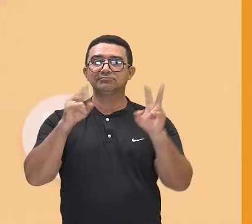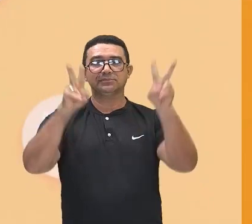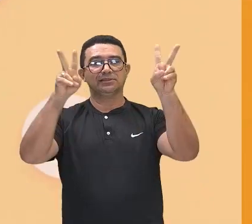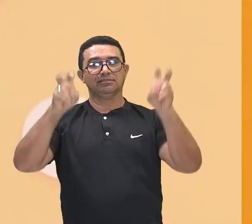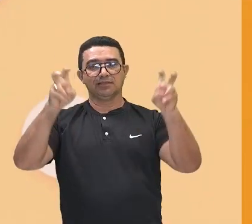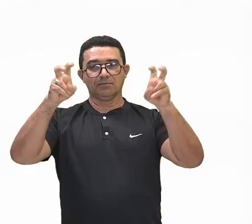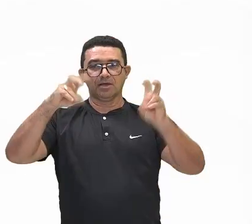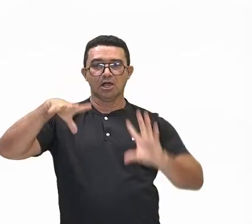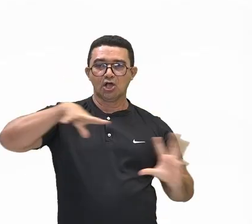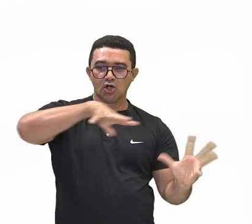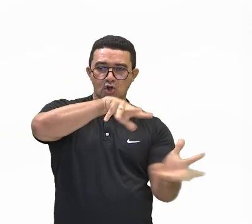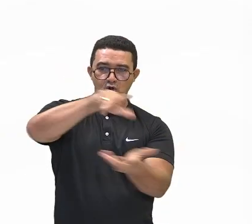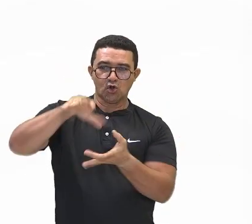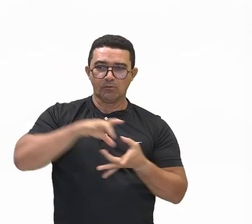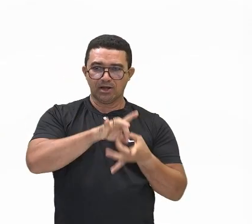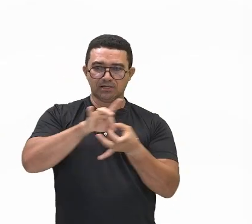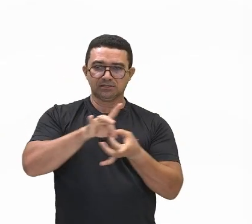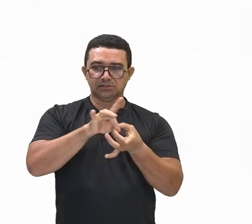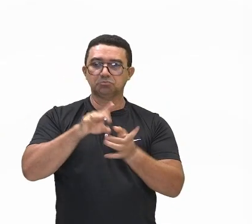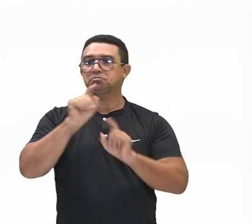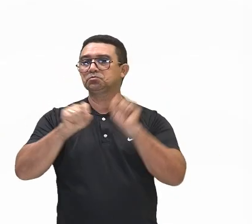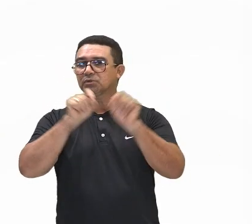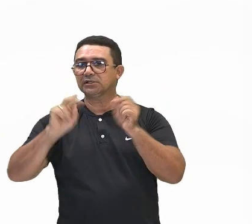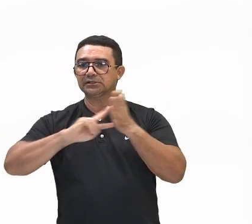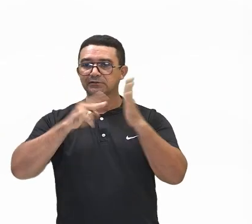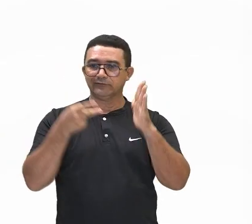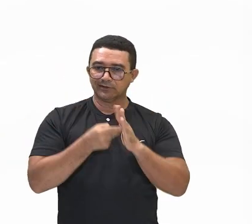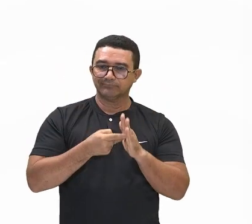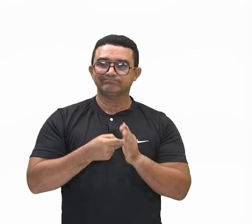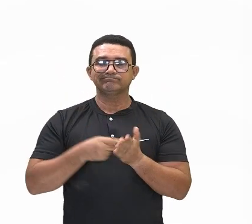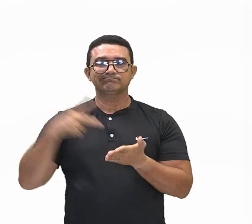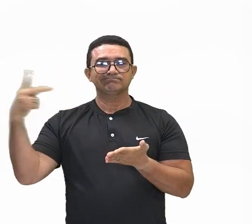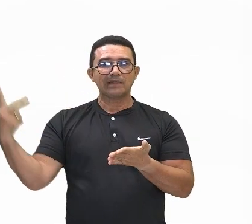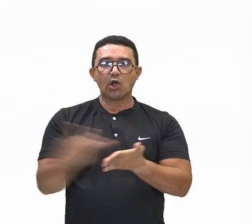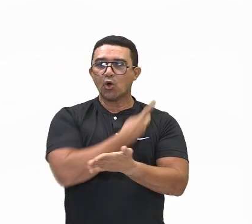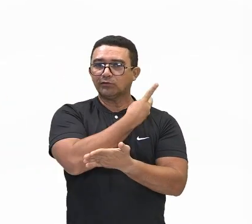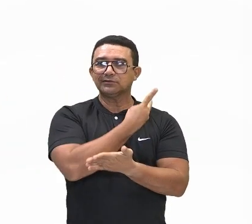Então, a globalização, o que ela é? Ela é um fenômeno que a